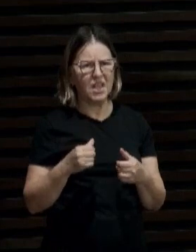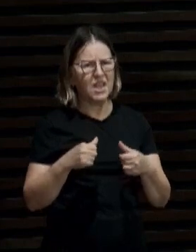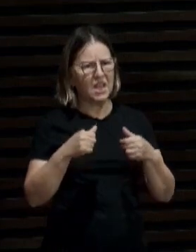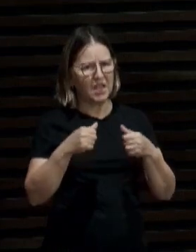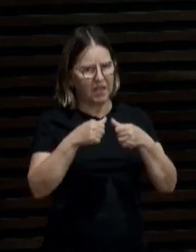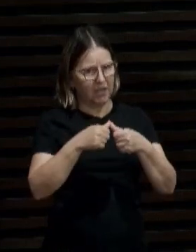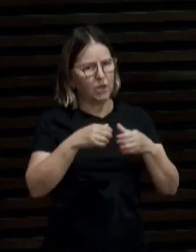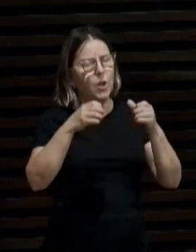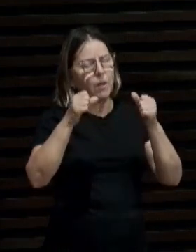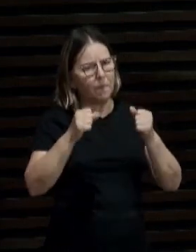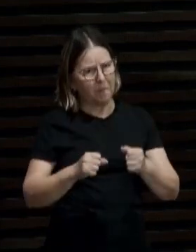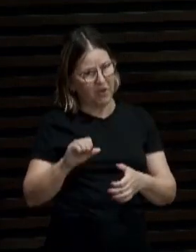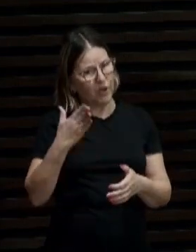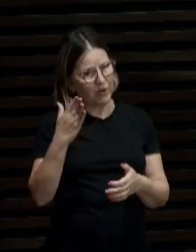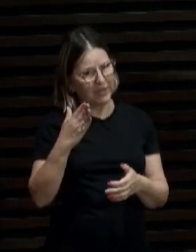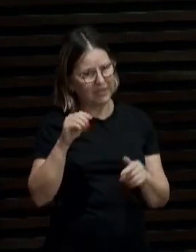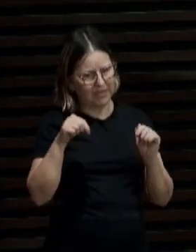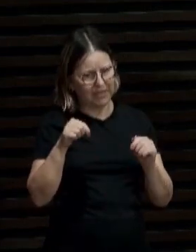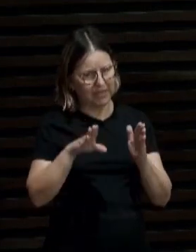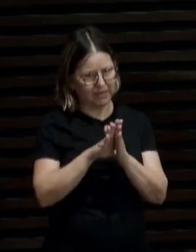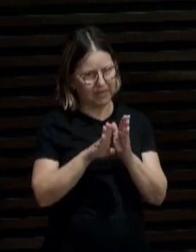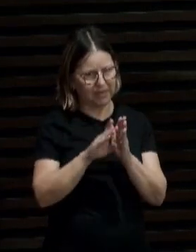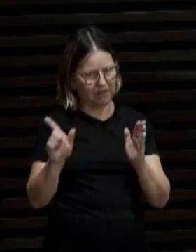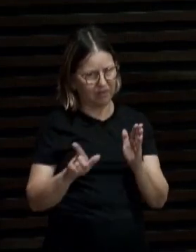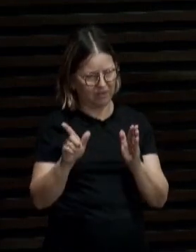já aconteceu numa certa medida com alguns irmãos?